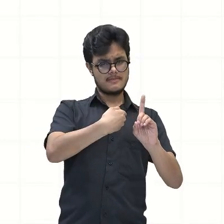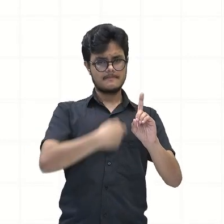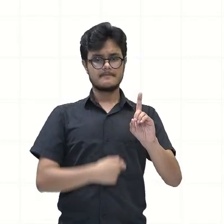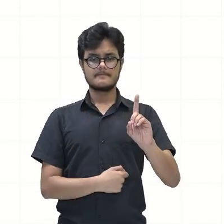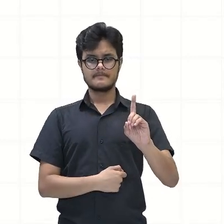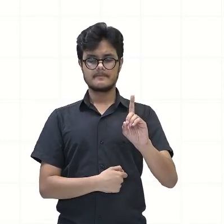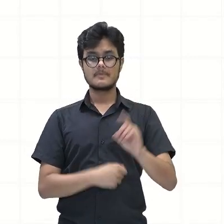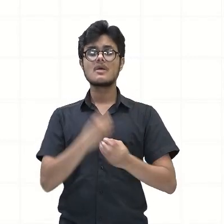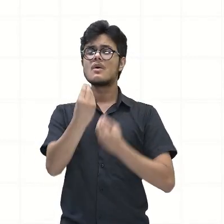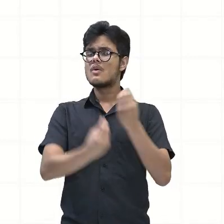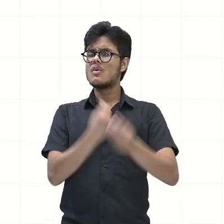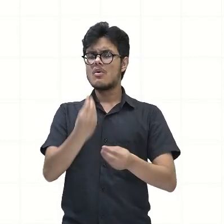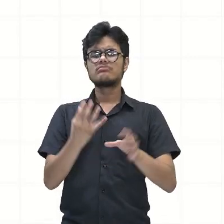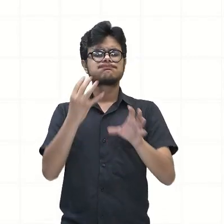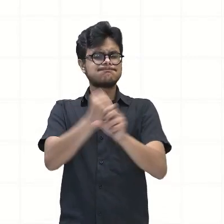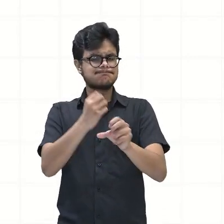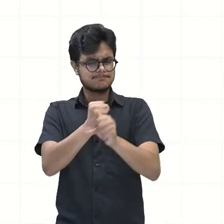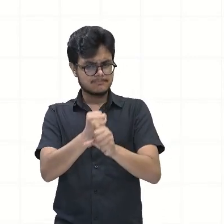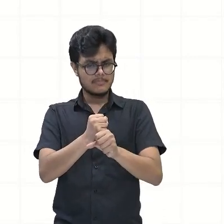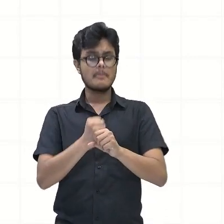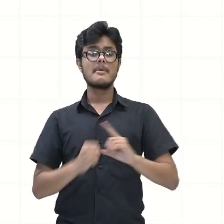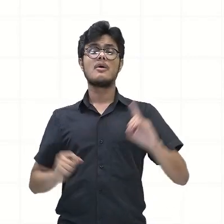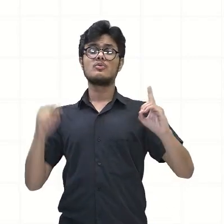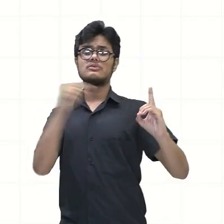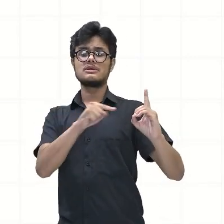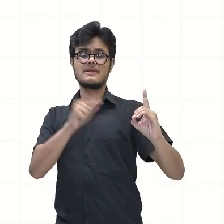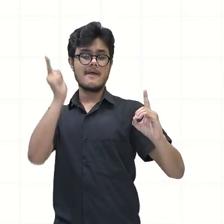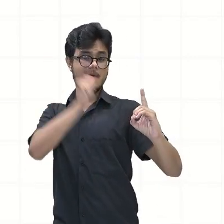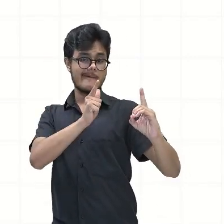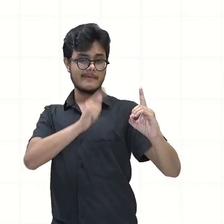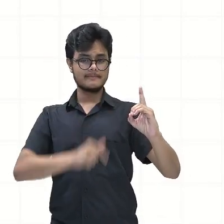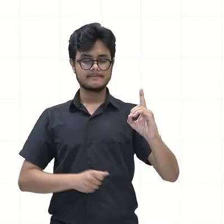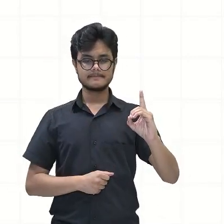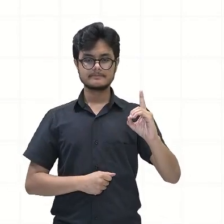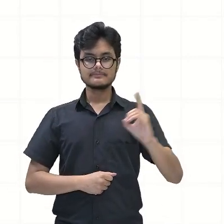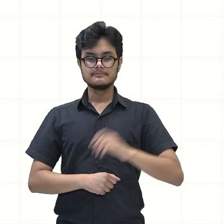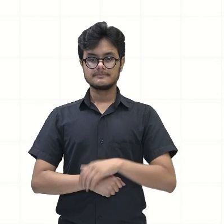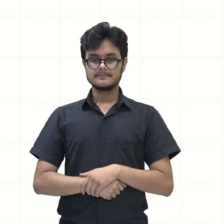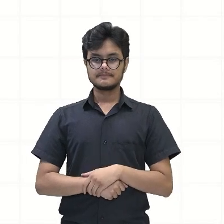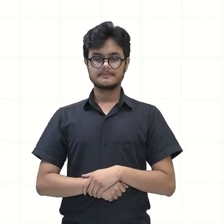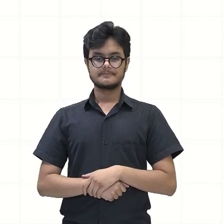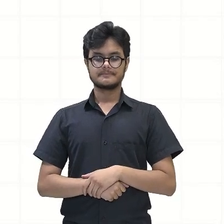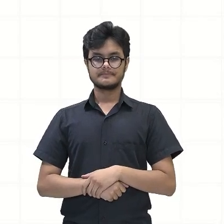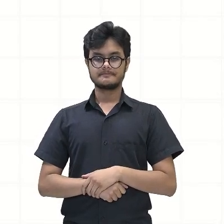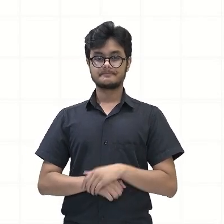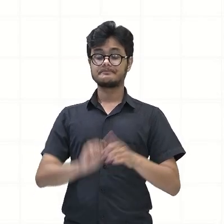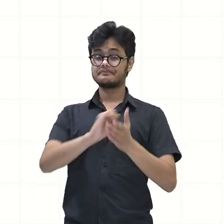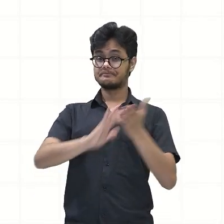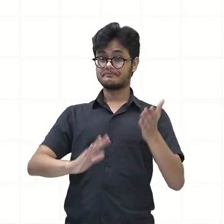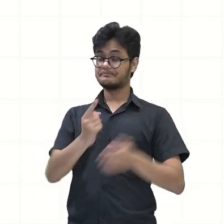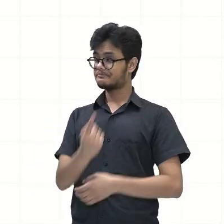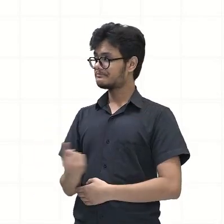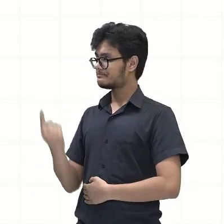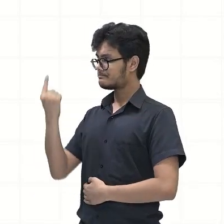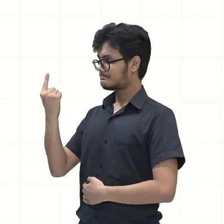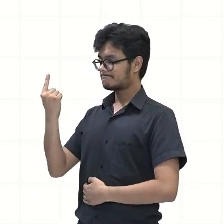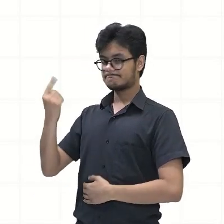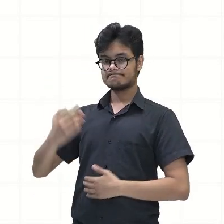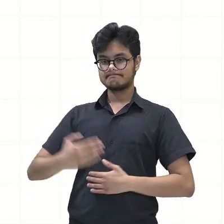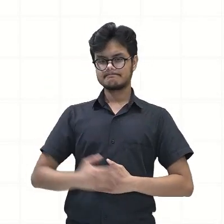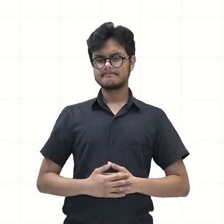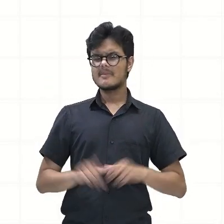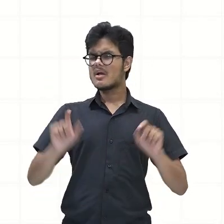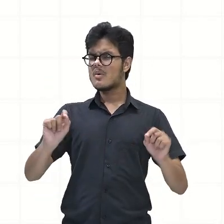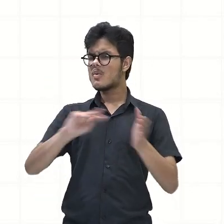pode calcular essa distância. Temos aí a situação 1. Qual é a situação 1? A